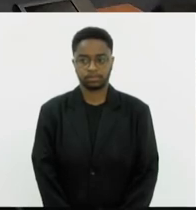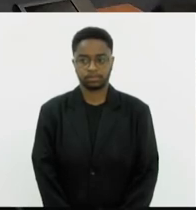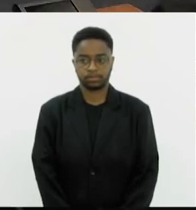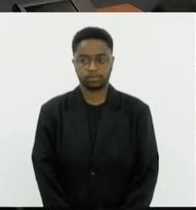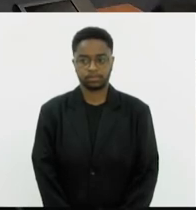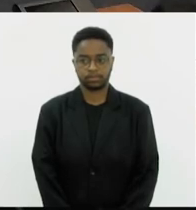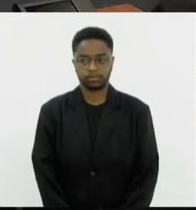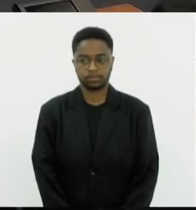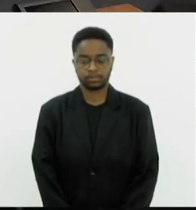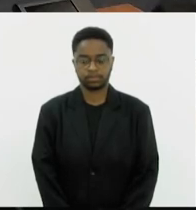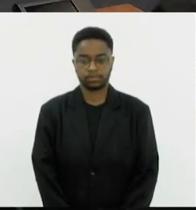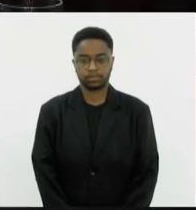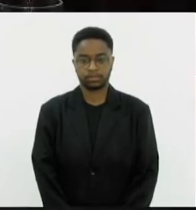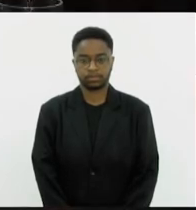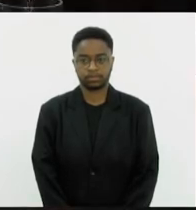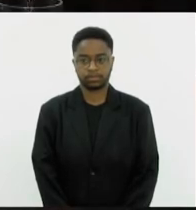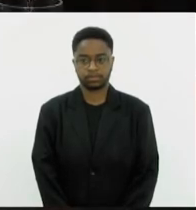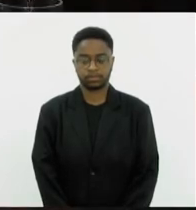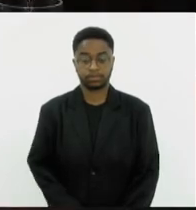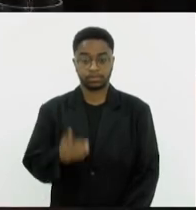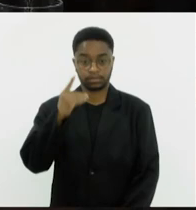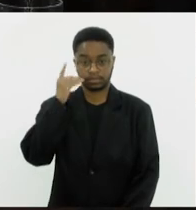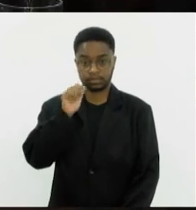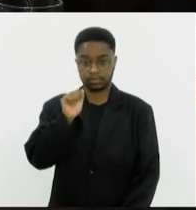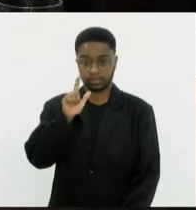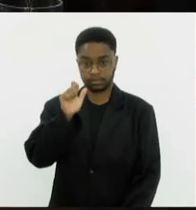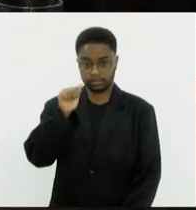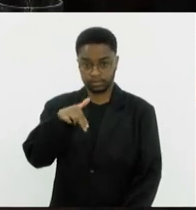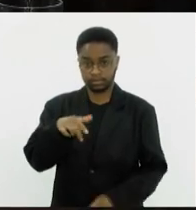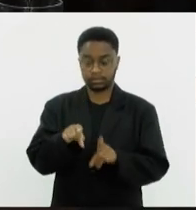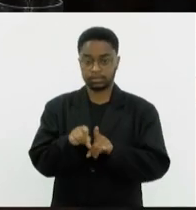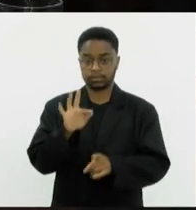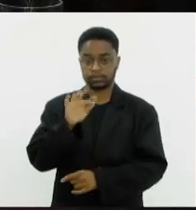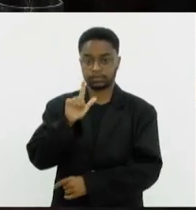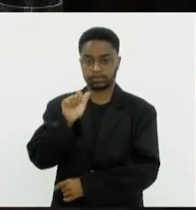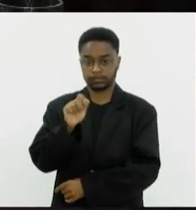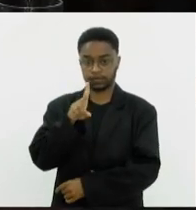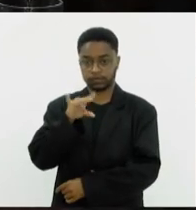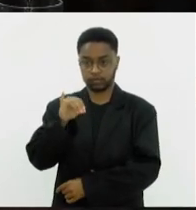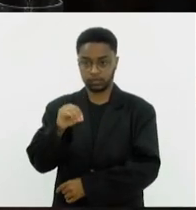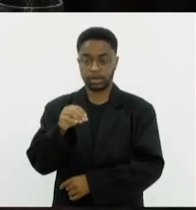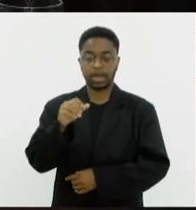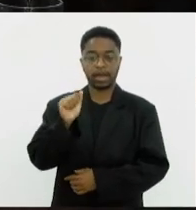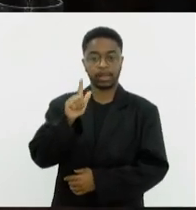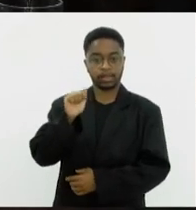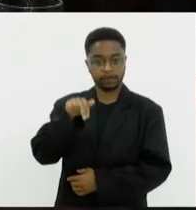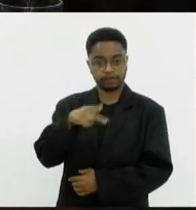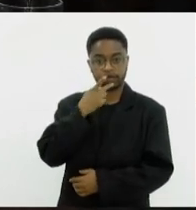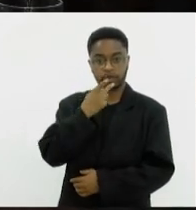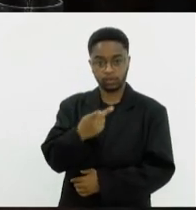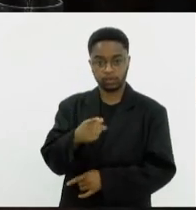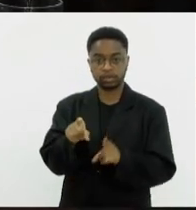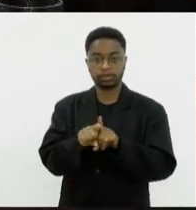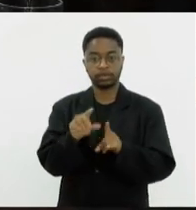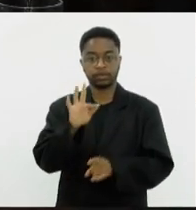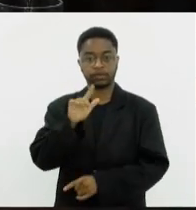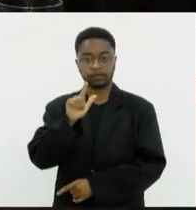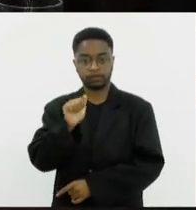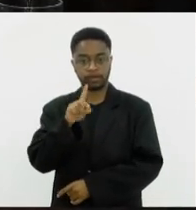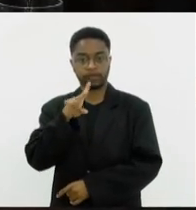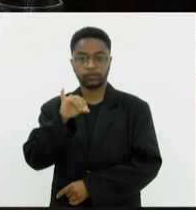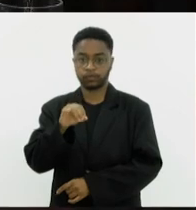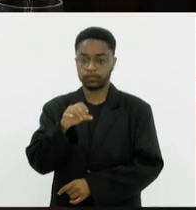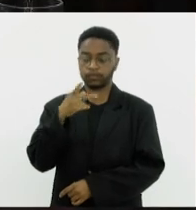senhores, deputado Alan e deputado Flávio. Deputado Alan falou, deputado Flávio fez a sua